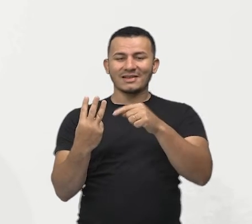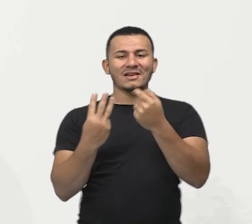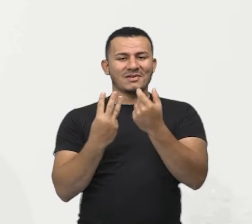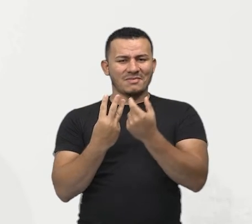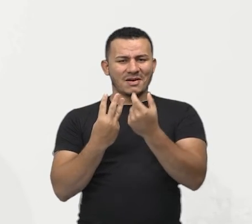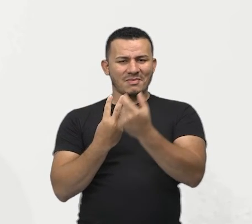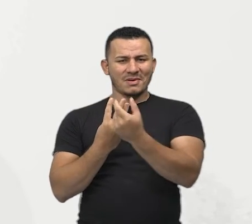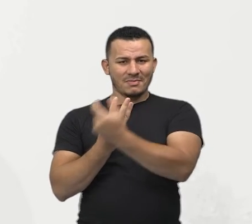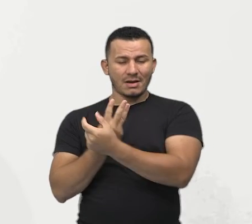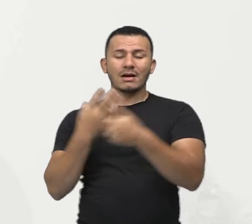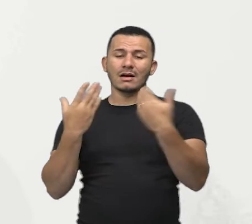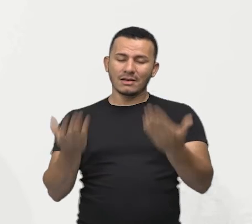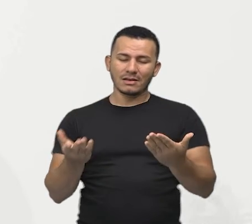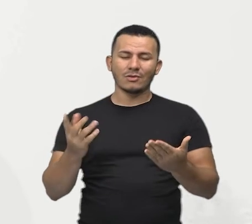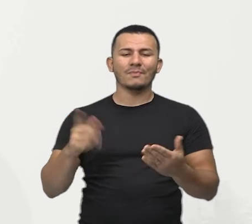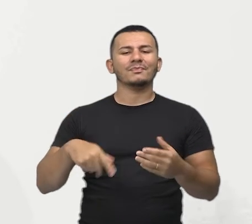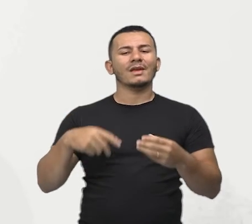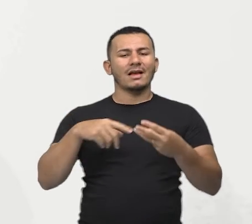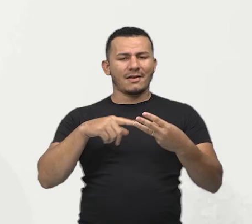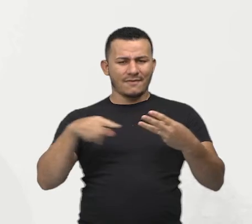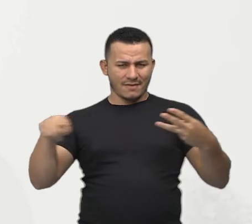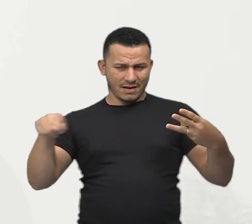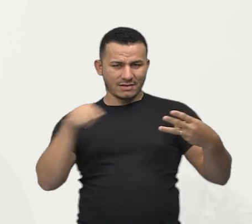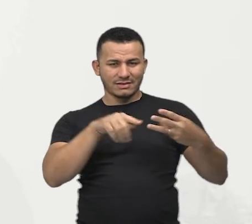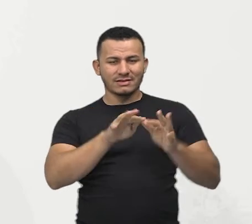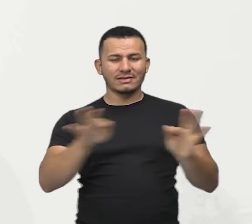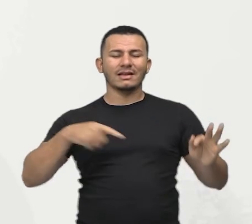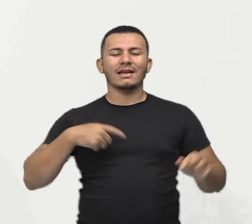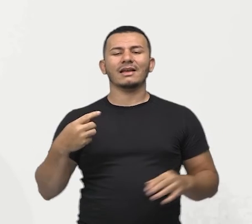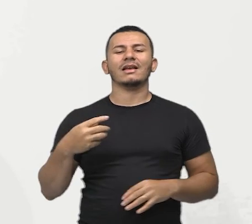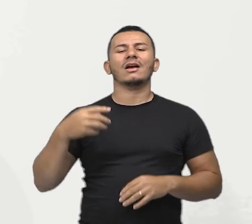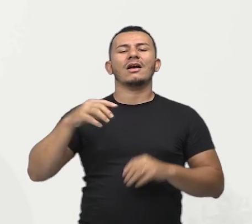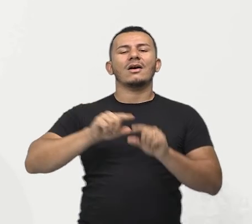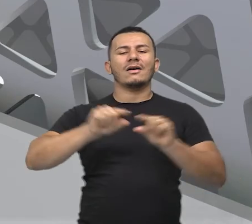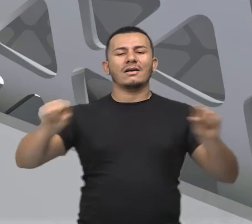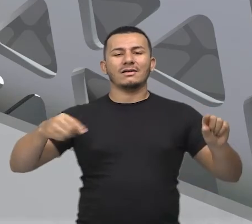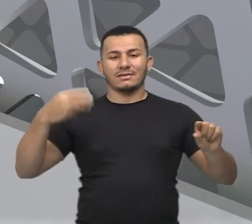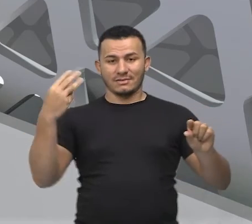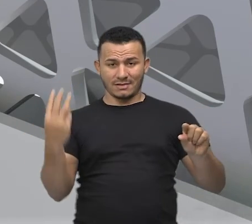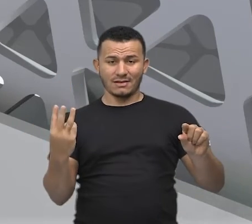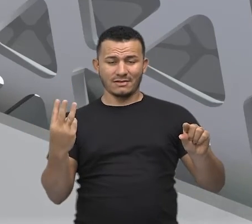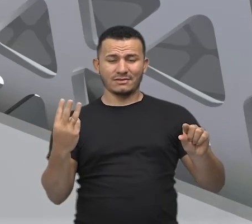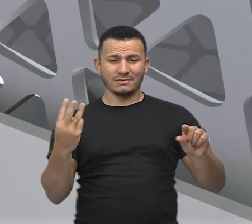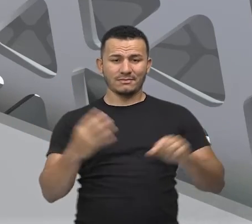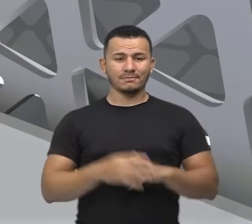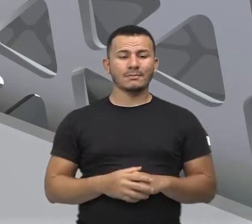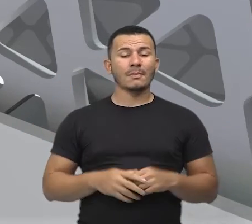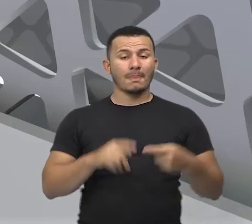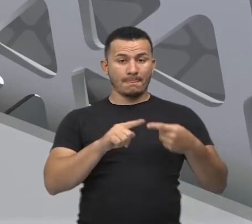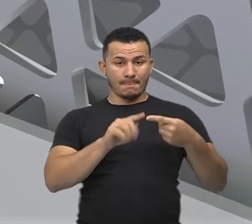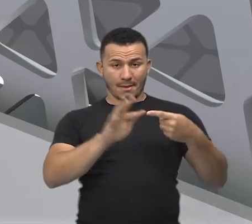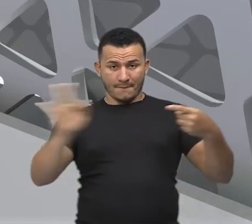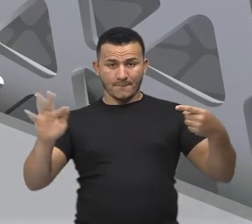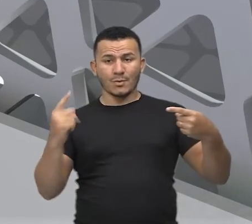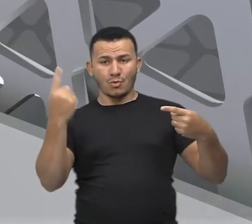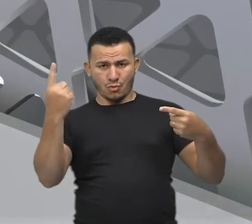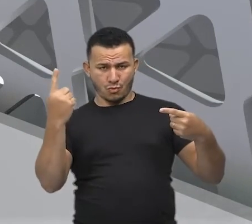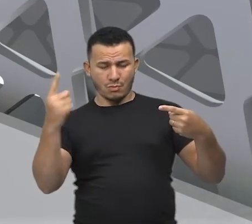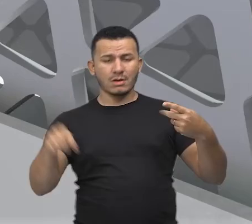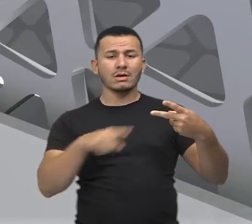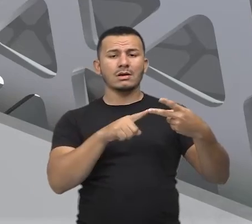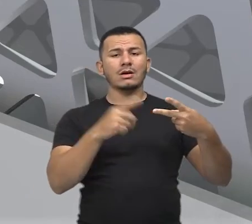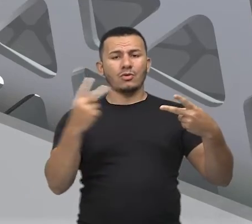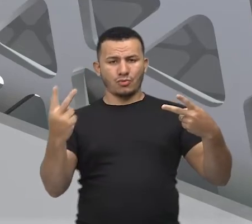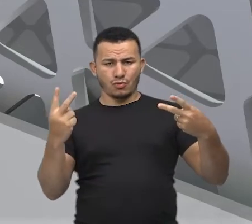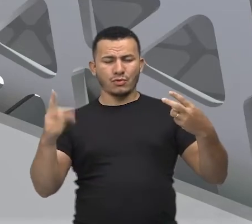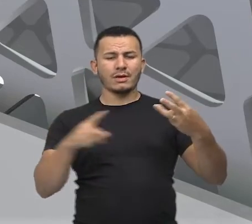terceiro enunciado possui três orações. Se a gente for observar bem o primeiro enunciado, uma oração, o segundo